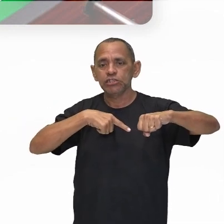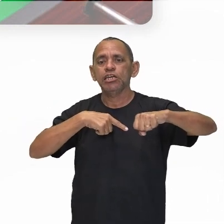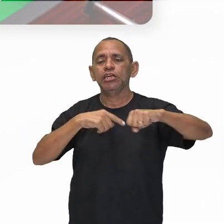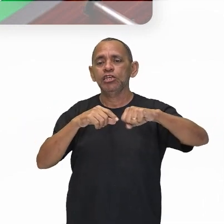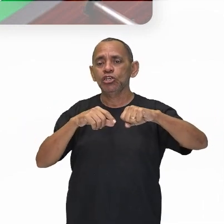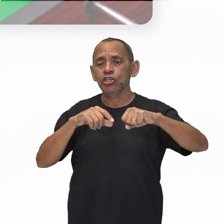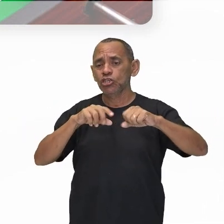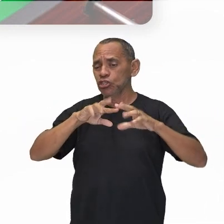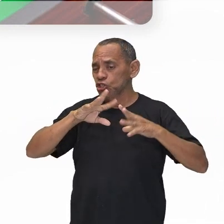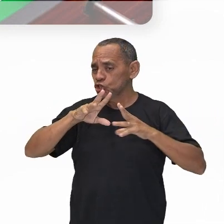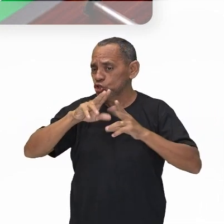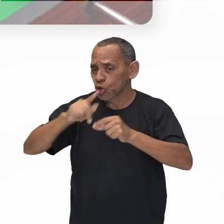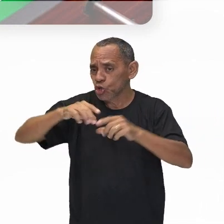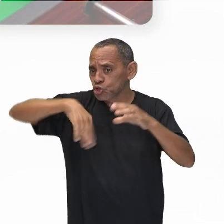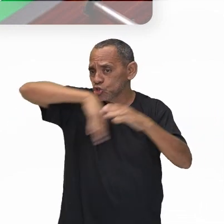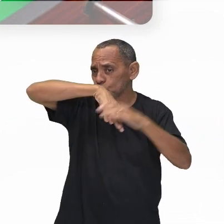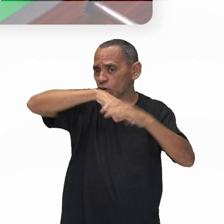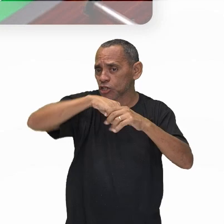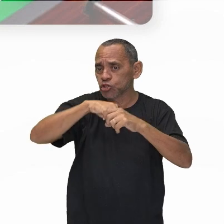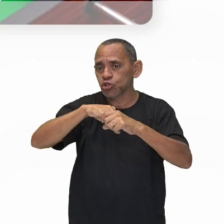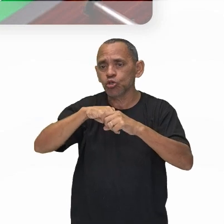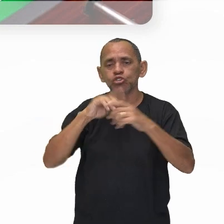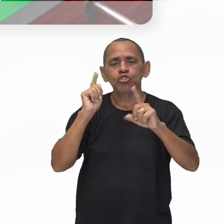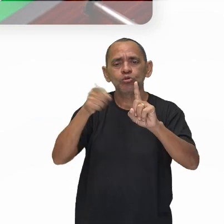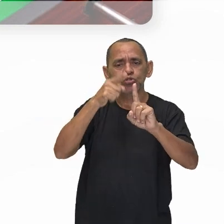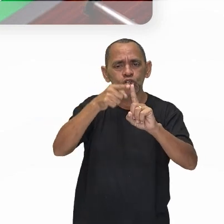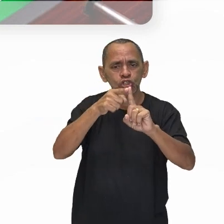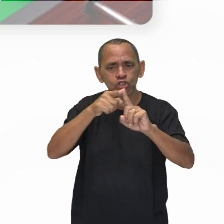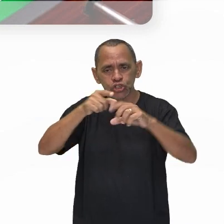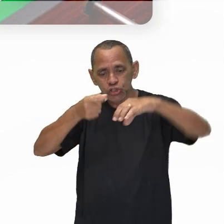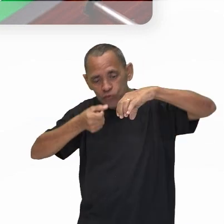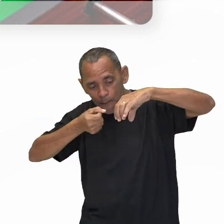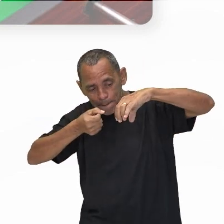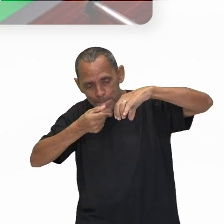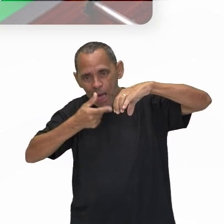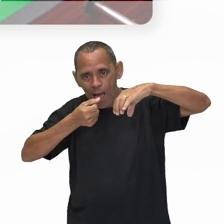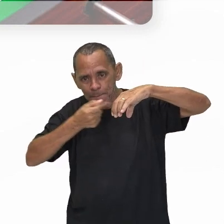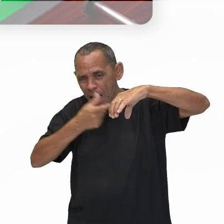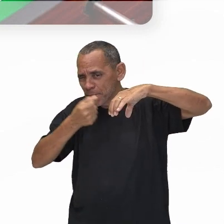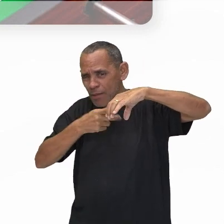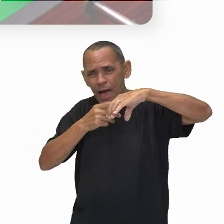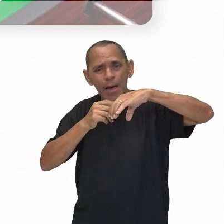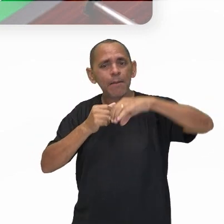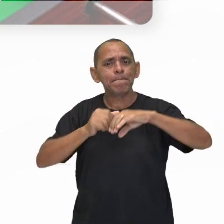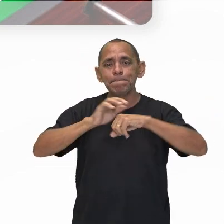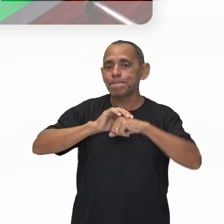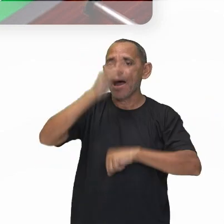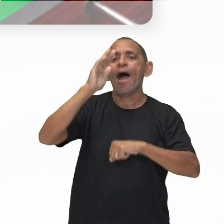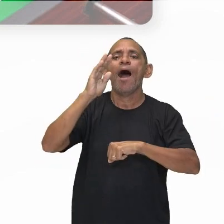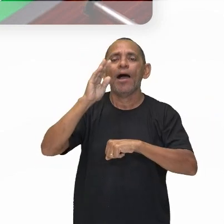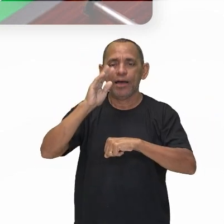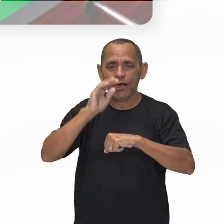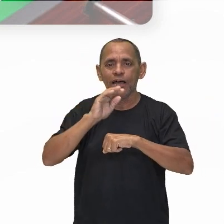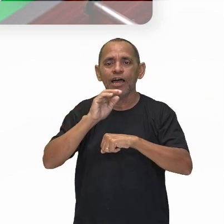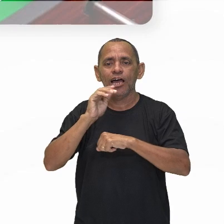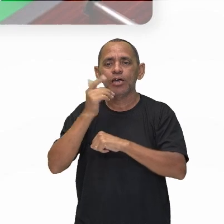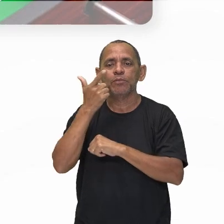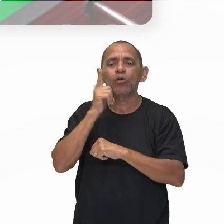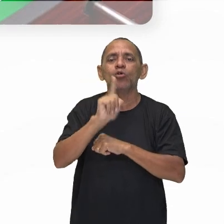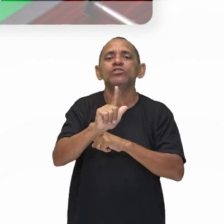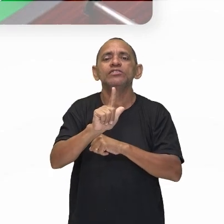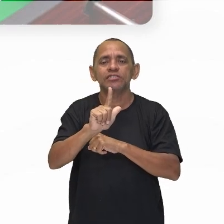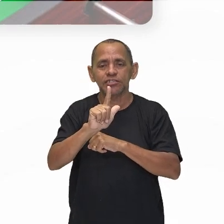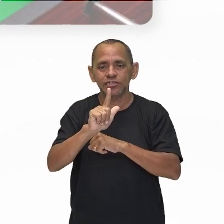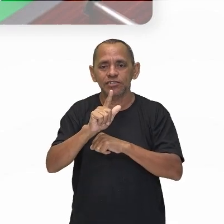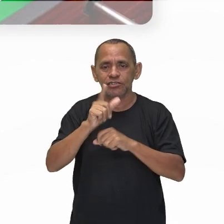O objetivo é marcar gols para vencer a partida. Olha aí, outra forma de você